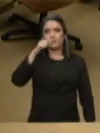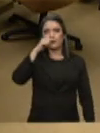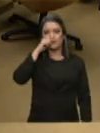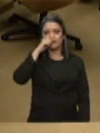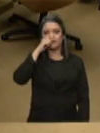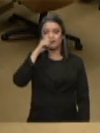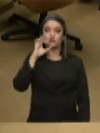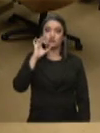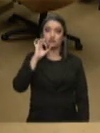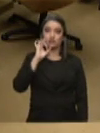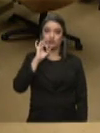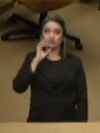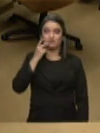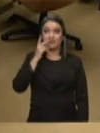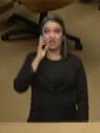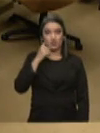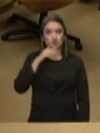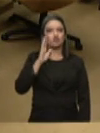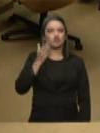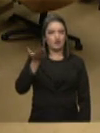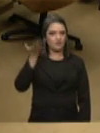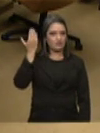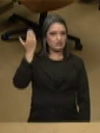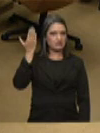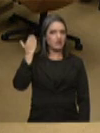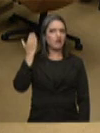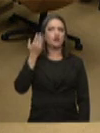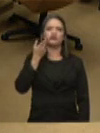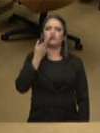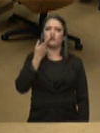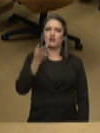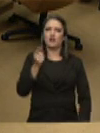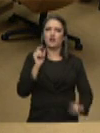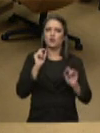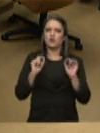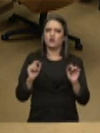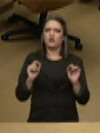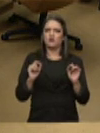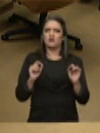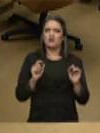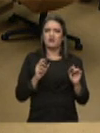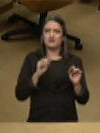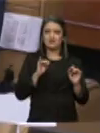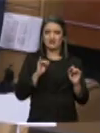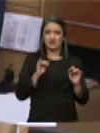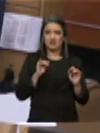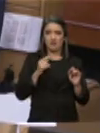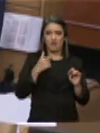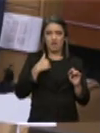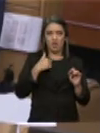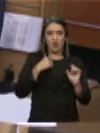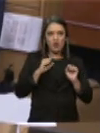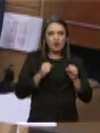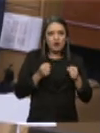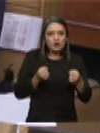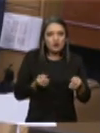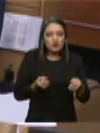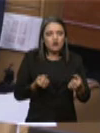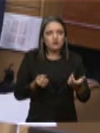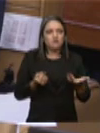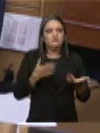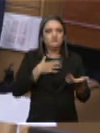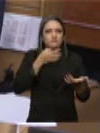houvera feito uma manifestação incidental na sessão passada, reconhecendo que se a posição que eu defendera restasse